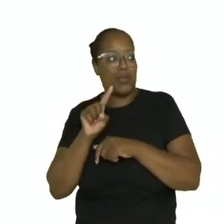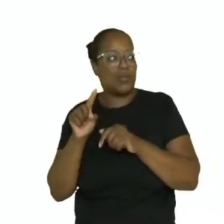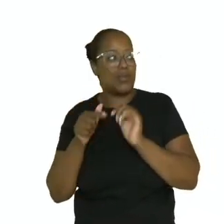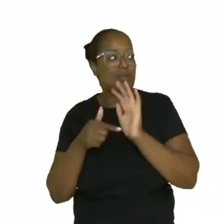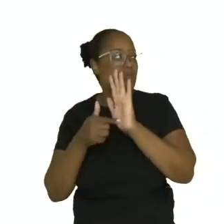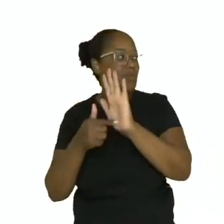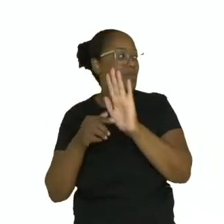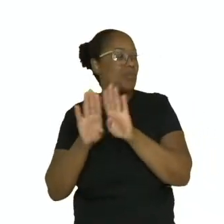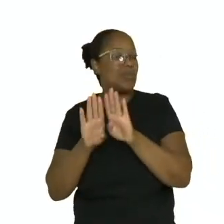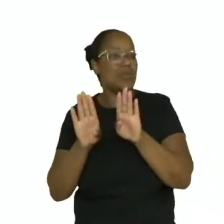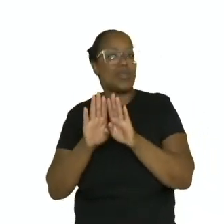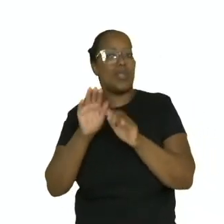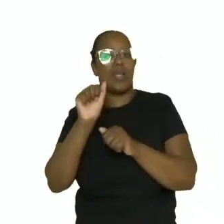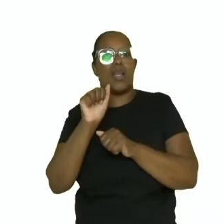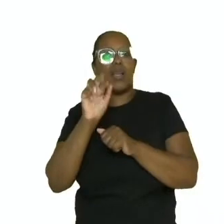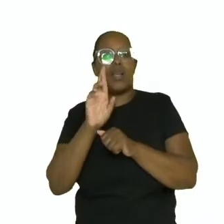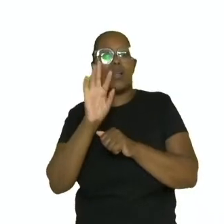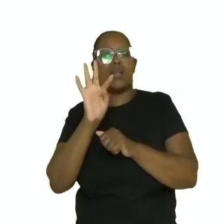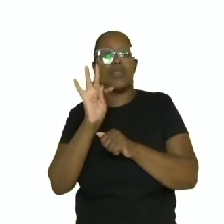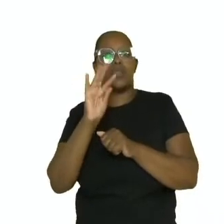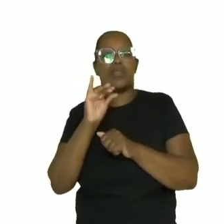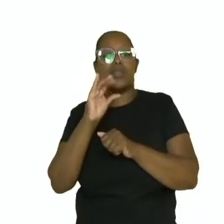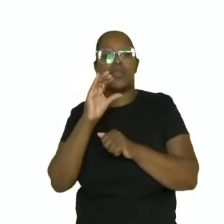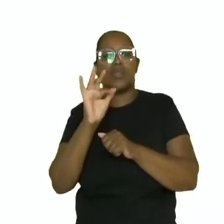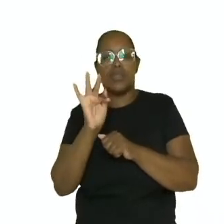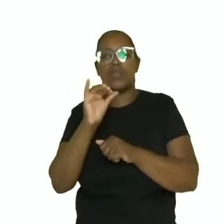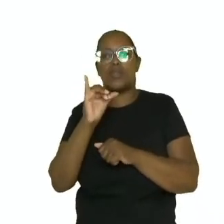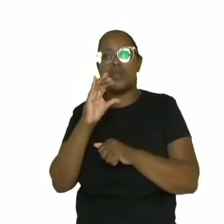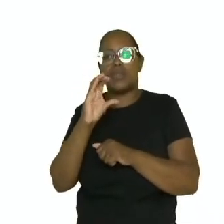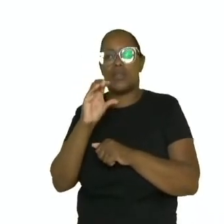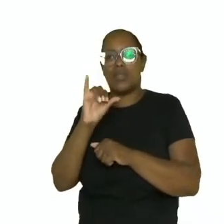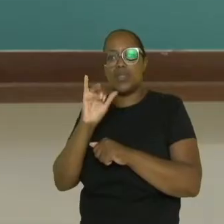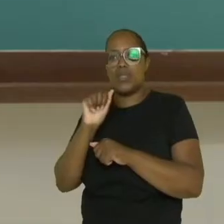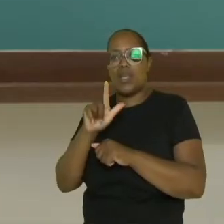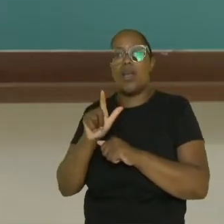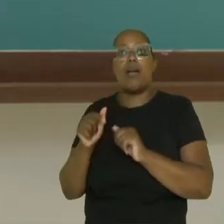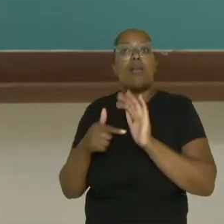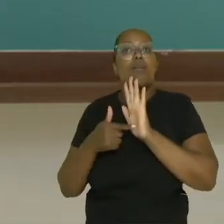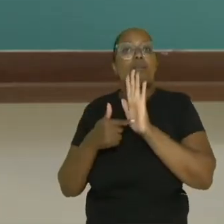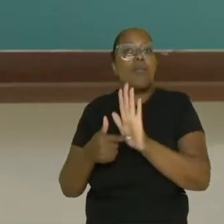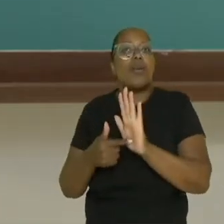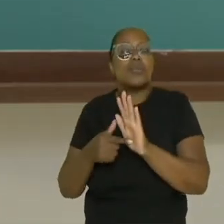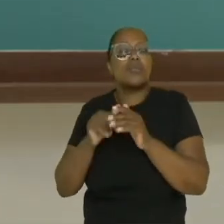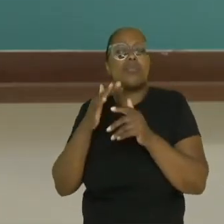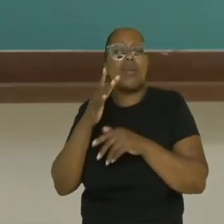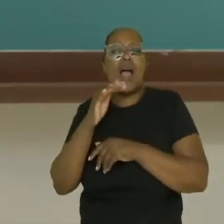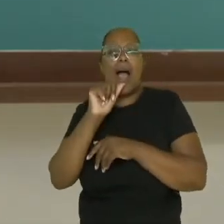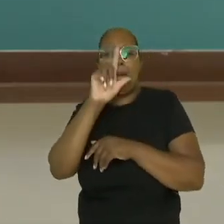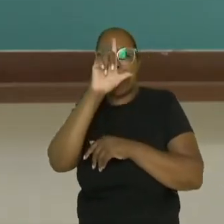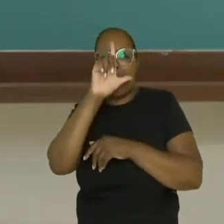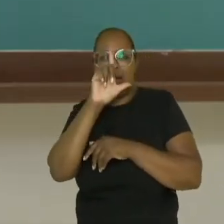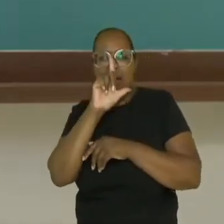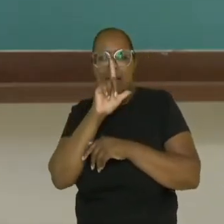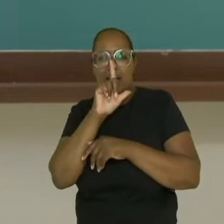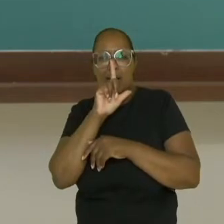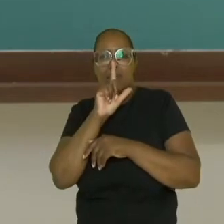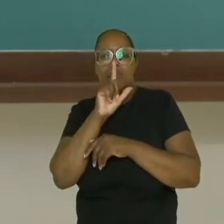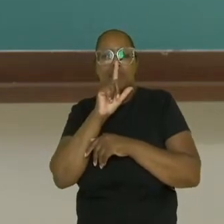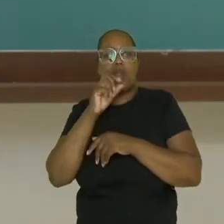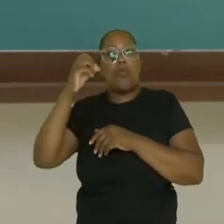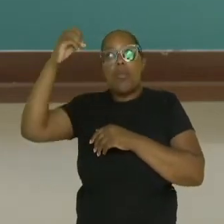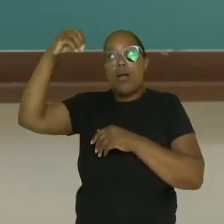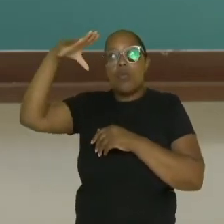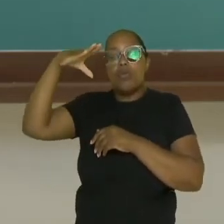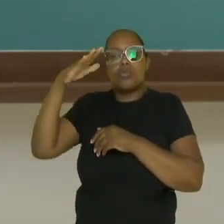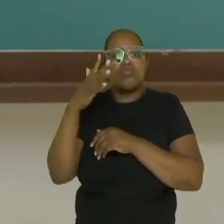produzindo uma luz artificial e esta lâmpada ela produz uma luz meio amarelada, é um tipo de lâmpada não muito usado